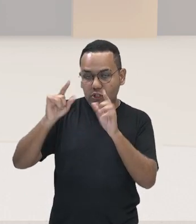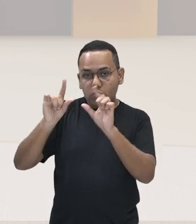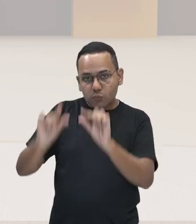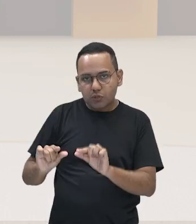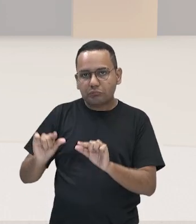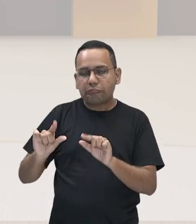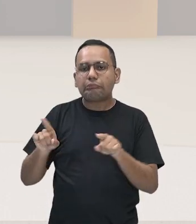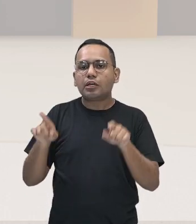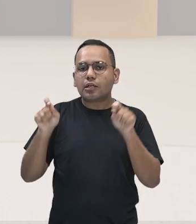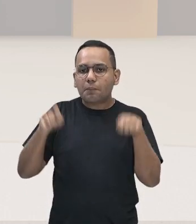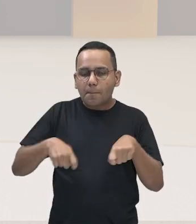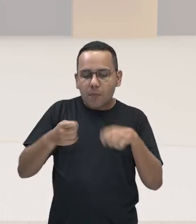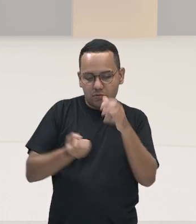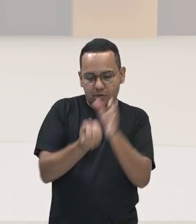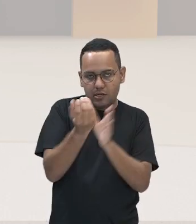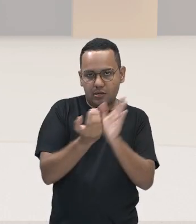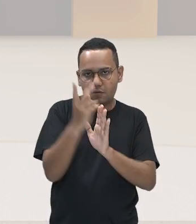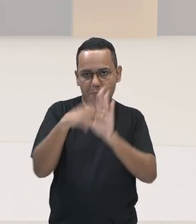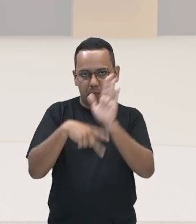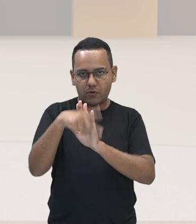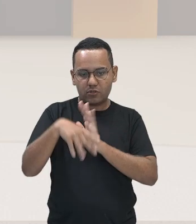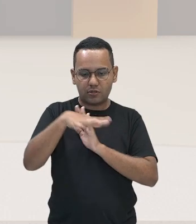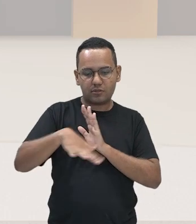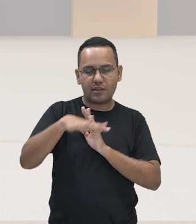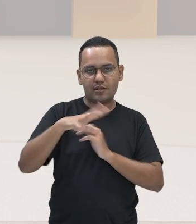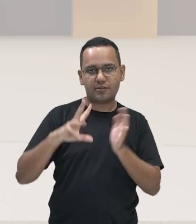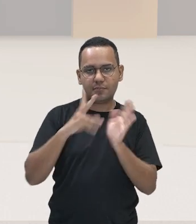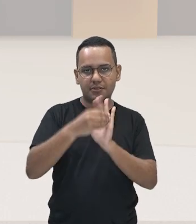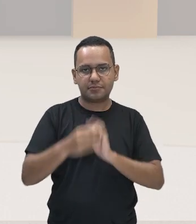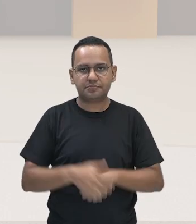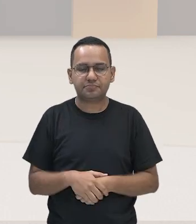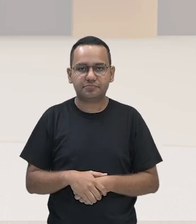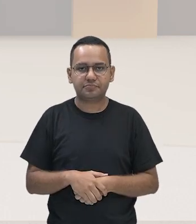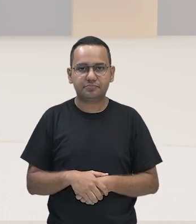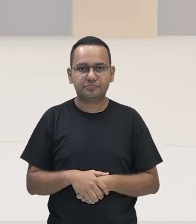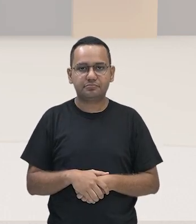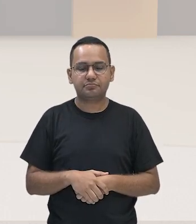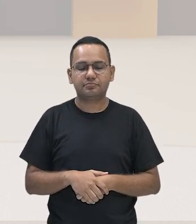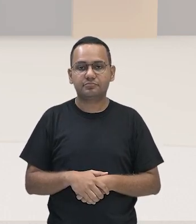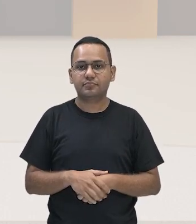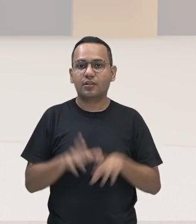algumas realizações aqui na nossa Amazônia. Essa foi a nossa aula, espero que vocês